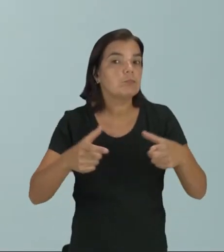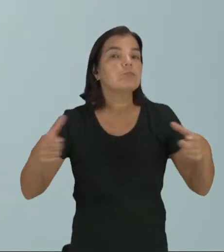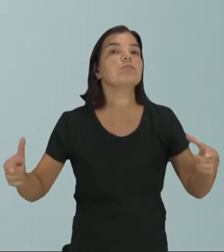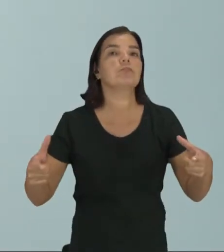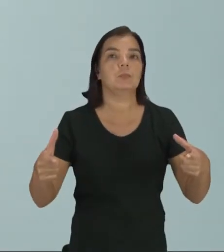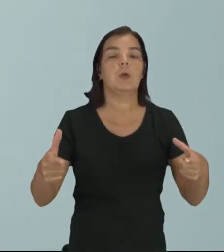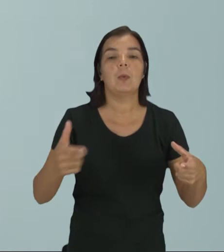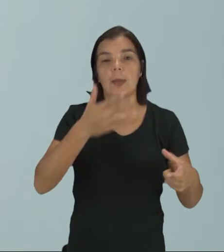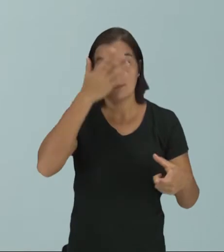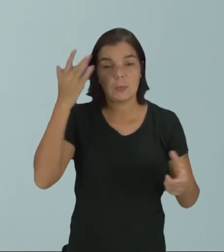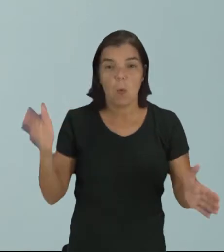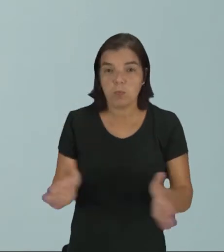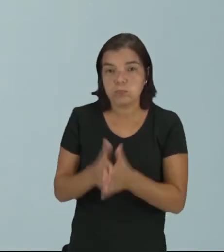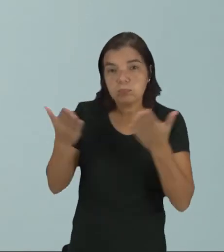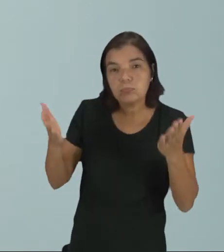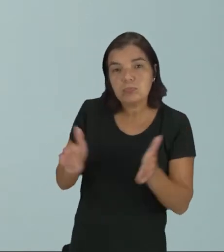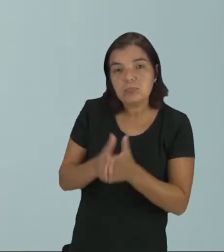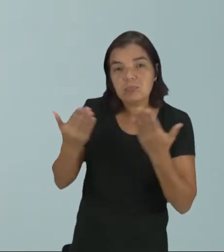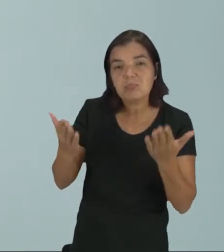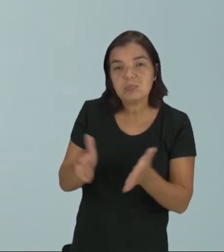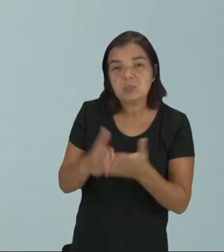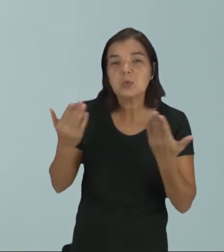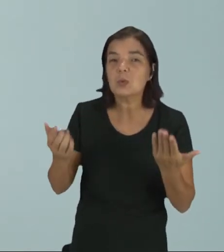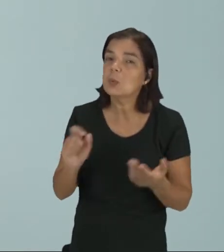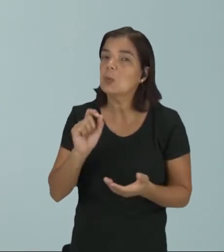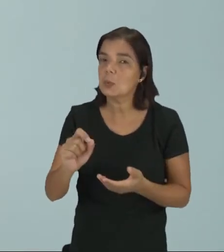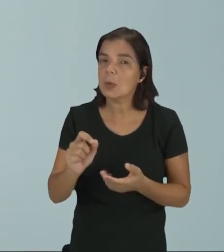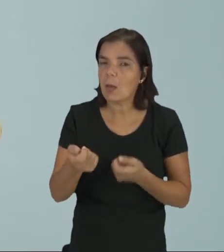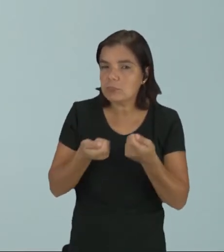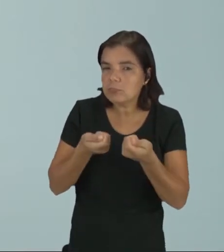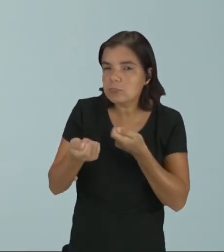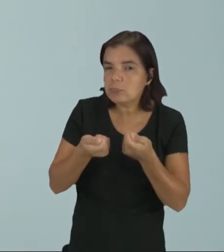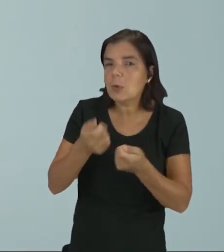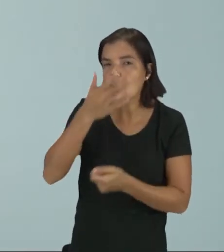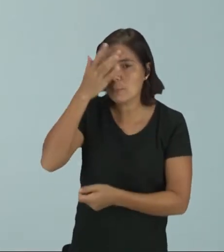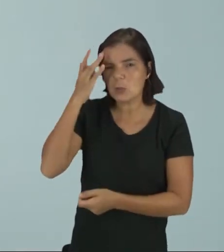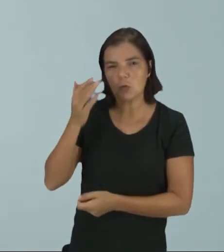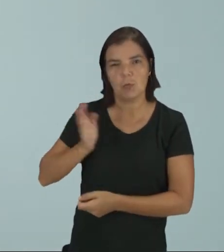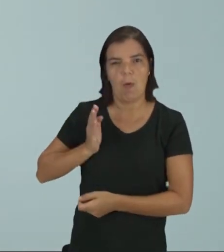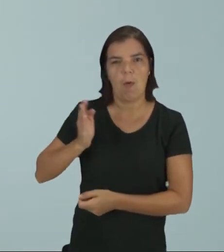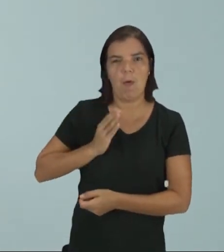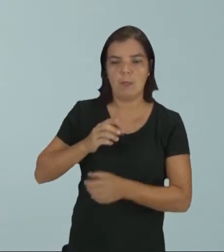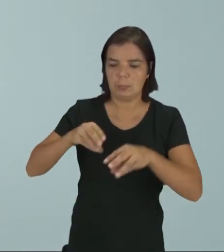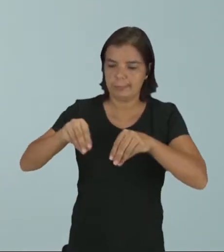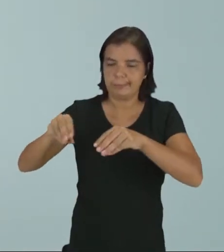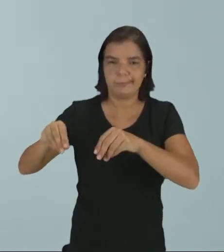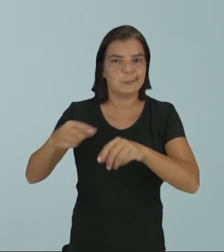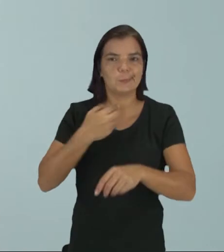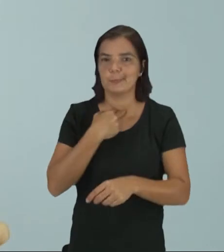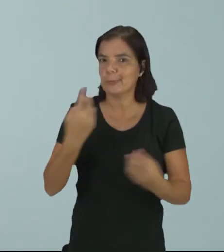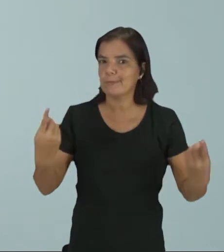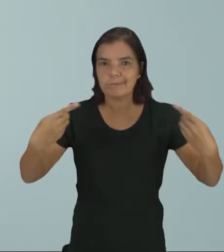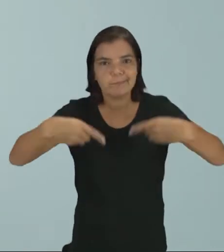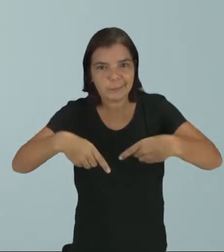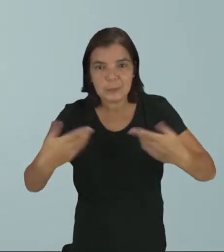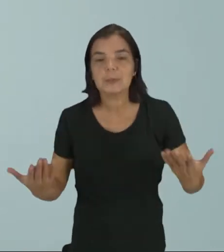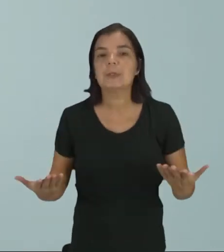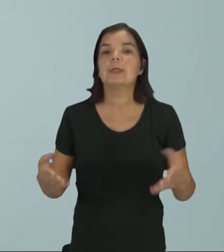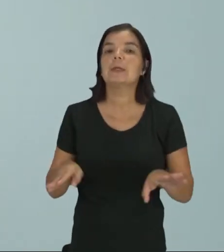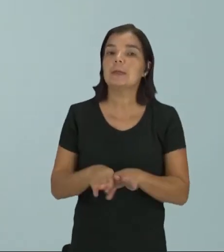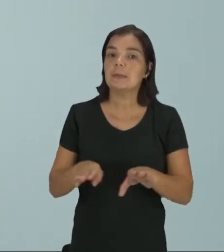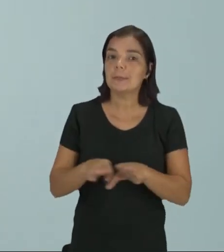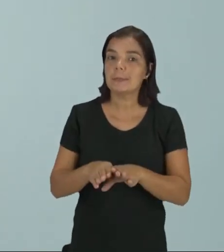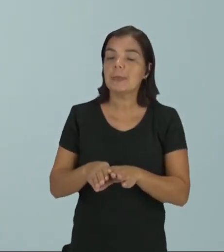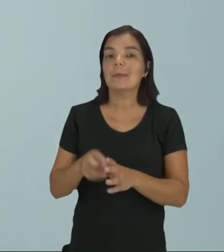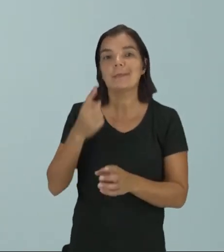Essas famílias mais pobres, mais carentes, elas vão sendo, de certo modo, dominadas pelos grandes latifúndios, não tem como concorrer com essas grandes propriedades e elas